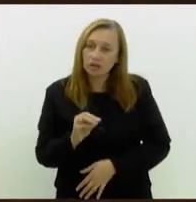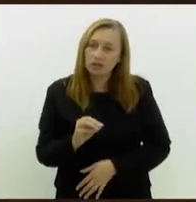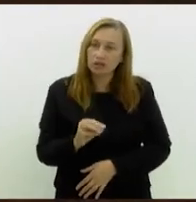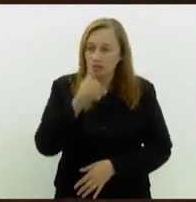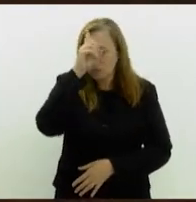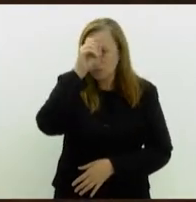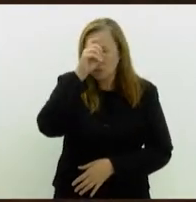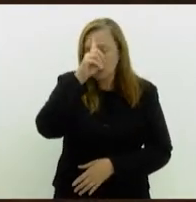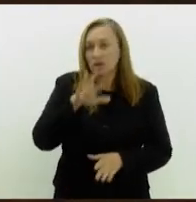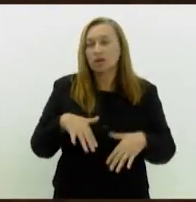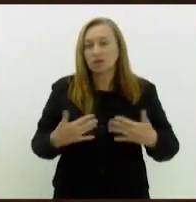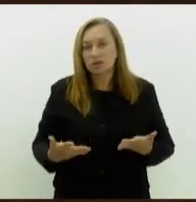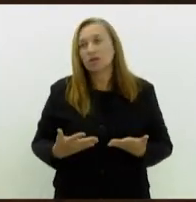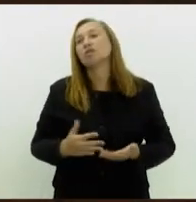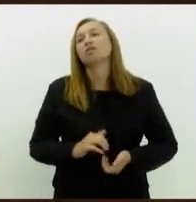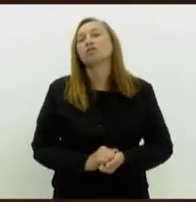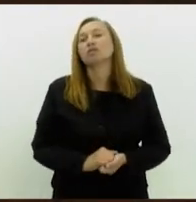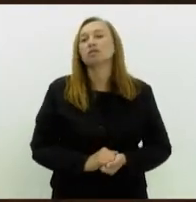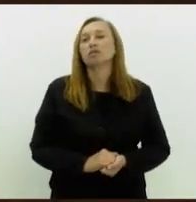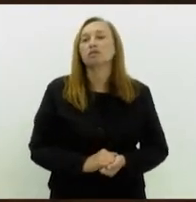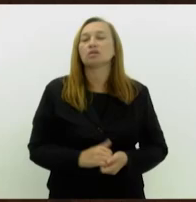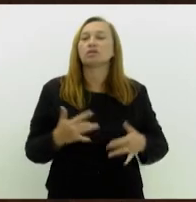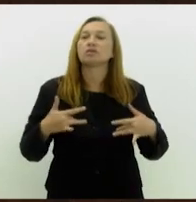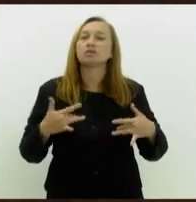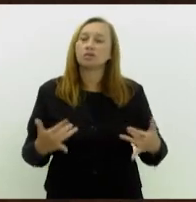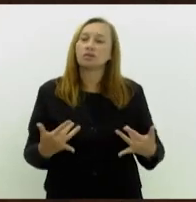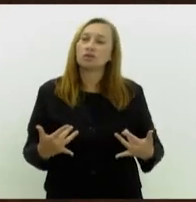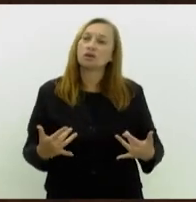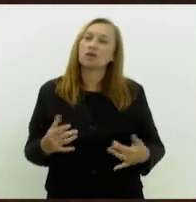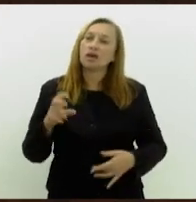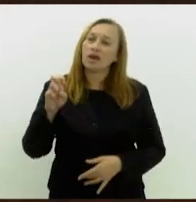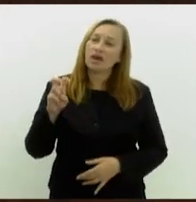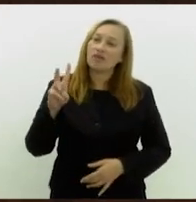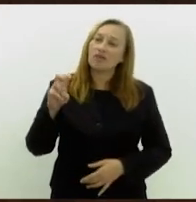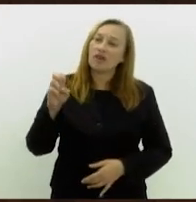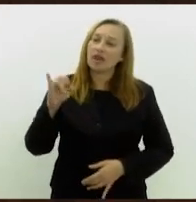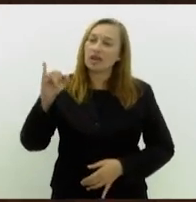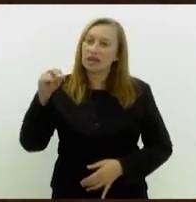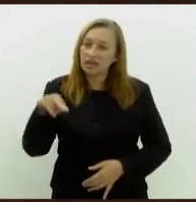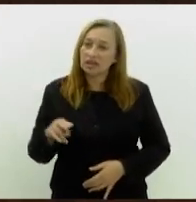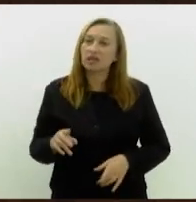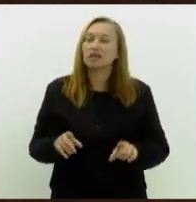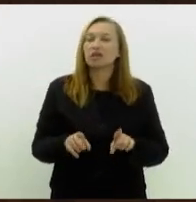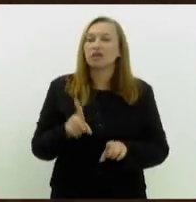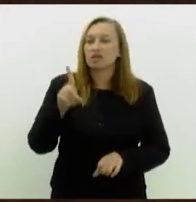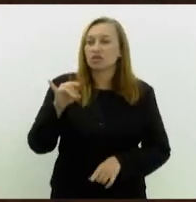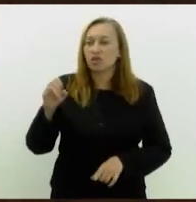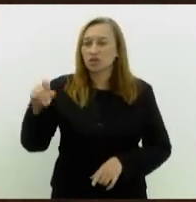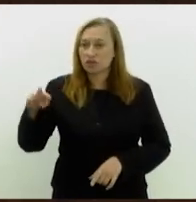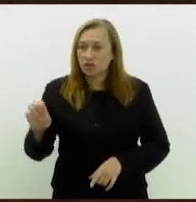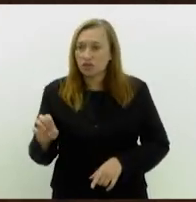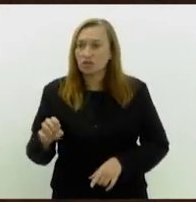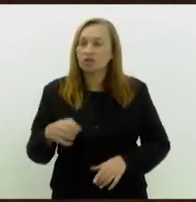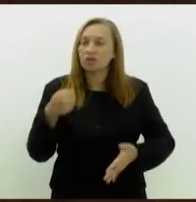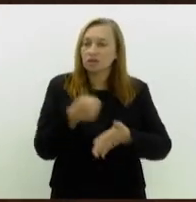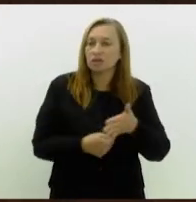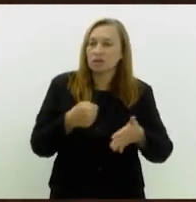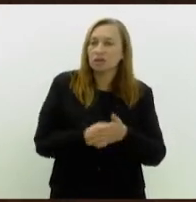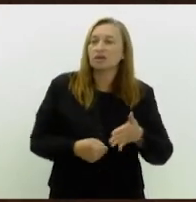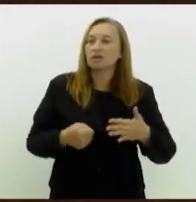hospitalar então fica aqui a nossa solidariedade a Evely e ao Dió e a gente segue aqui na luta